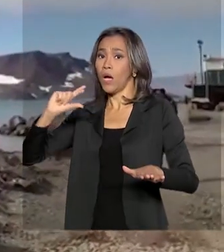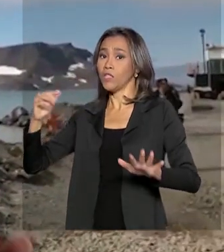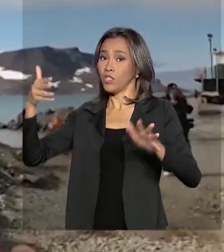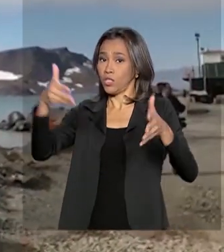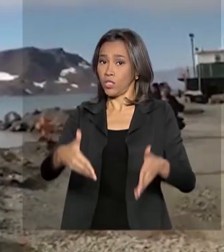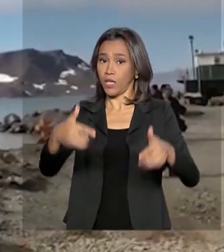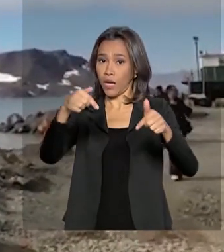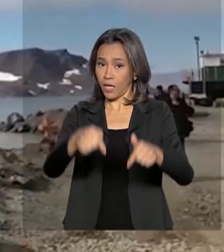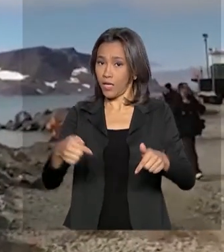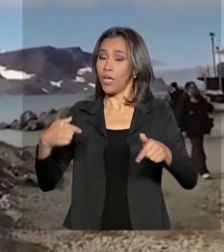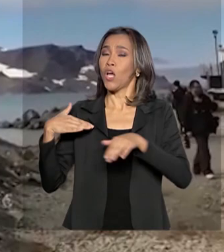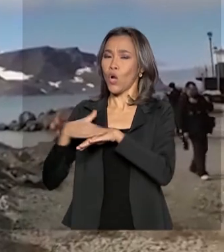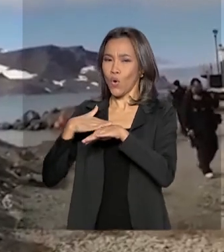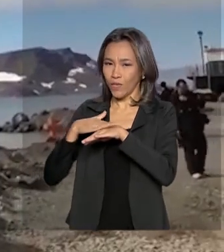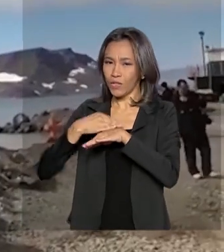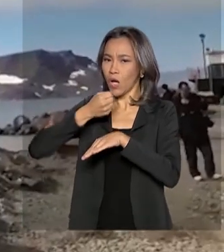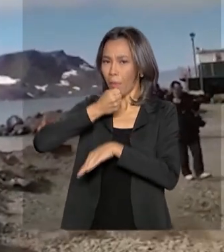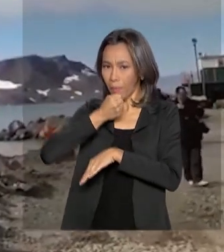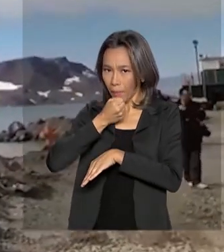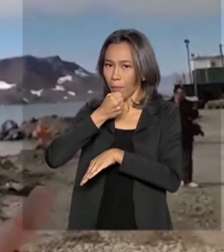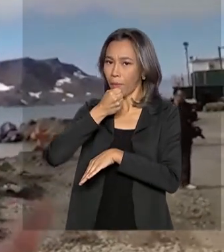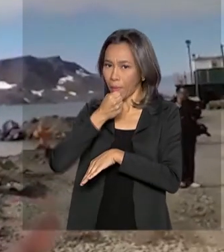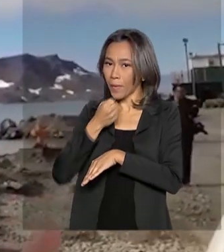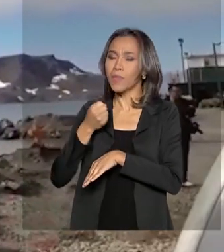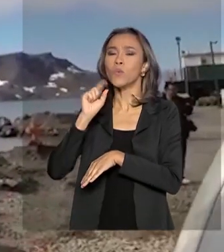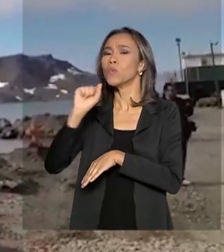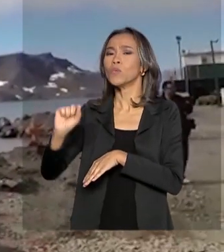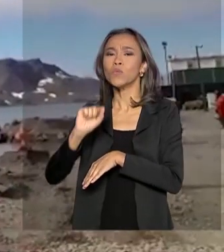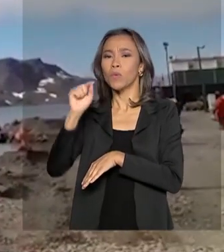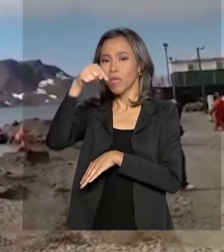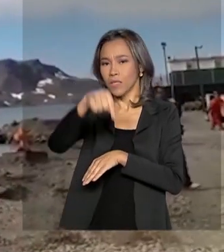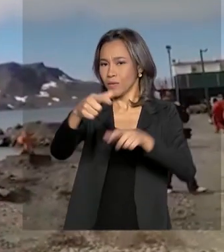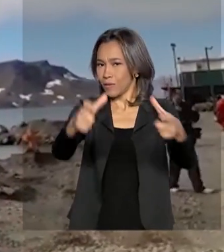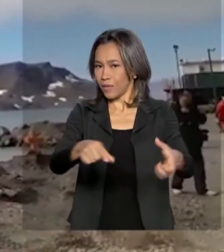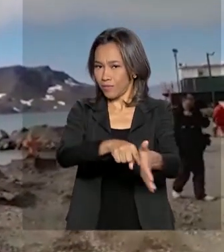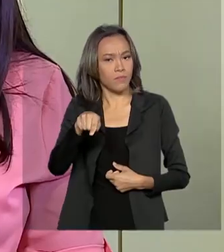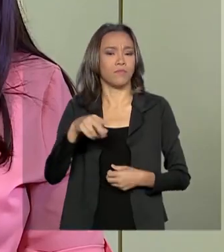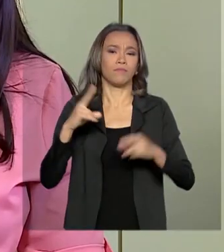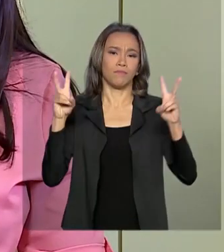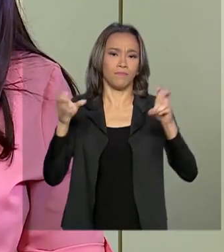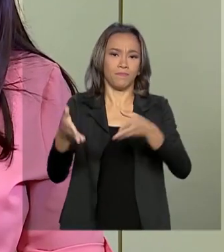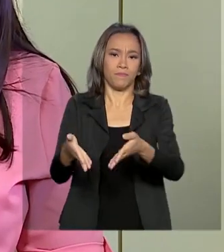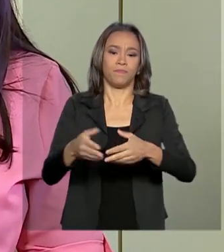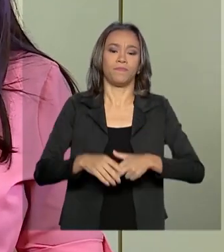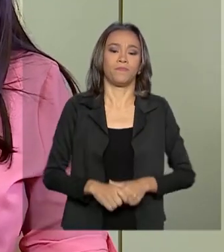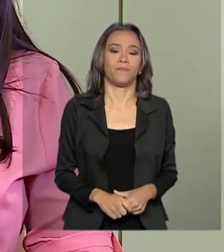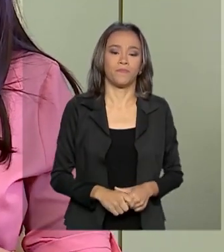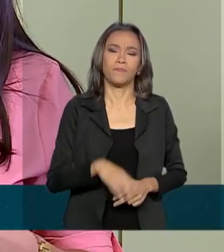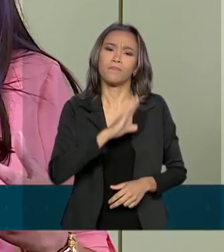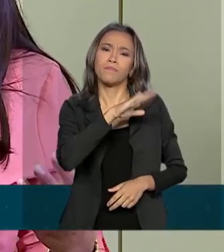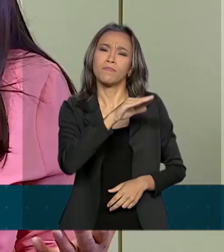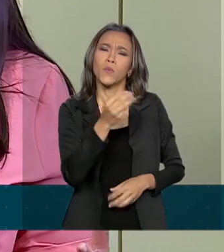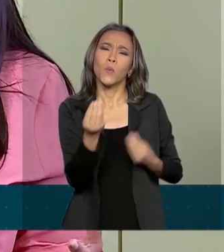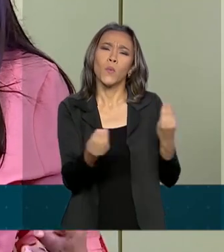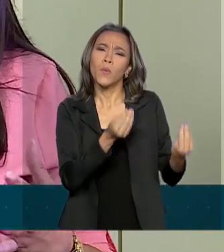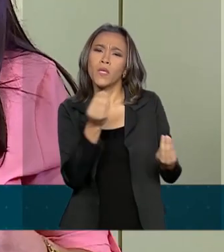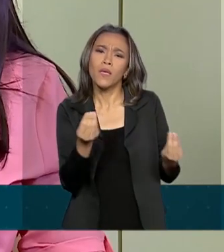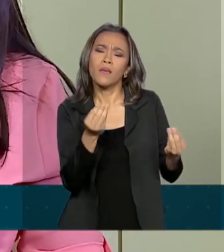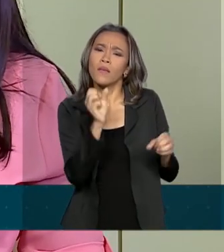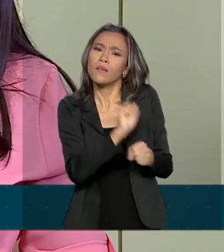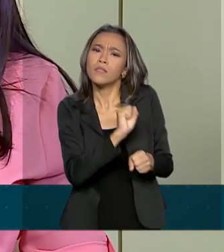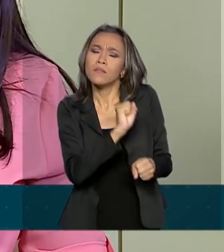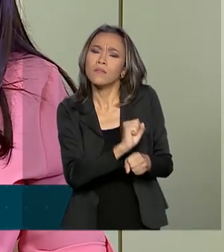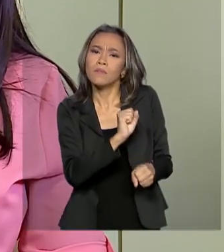inauguração, conversou com a repórter Márcia Fernandes sobre a base brasileira. Qual a expectativa do governo federal